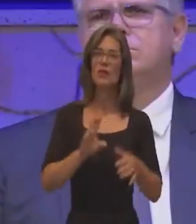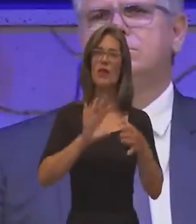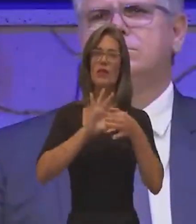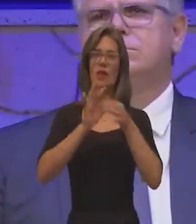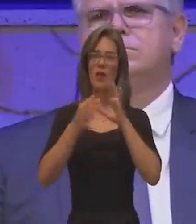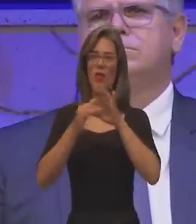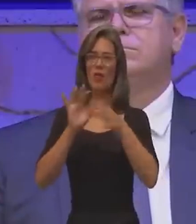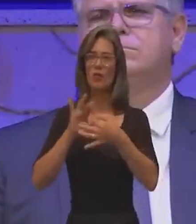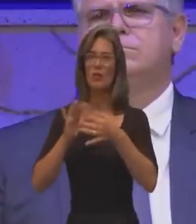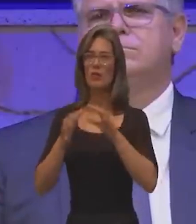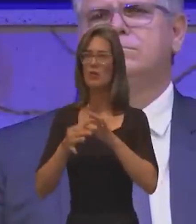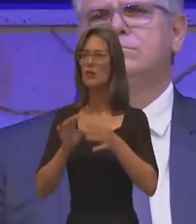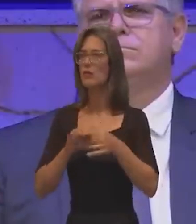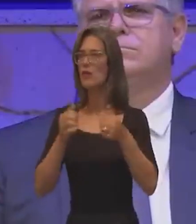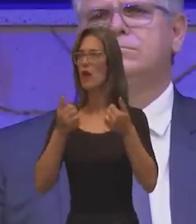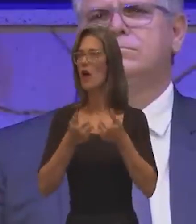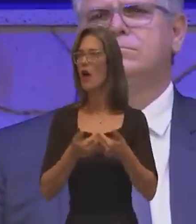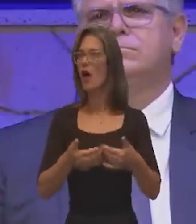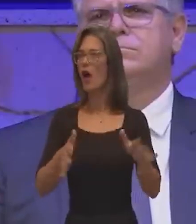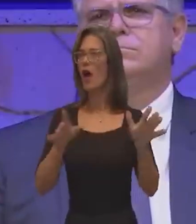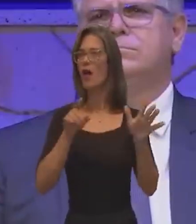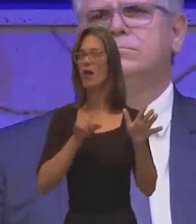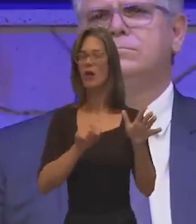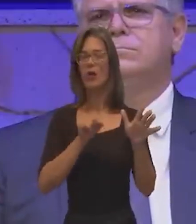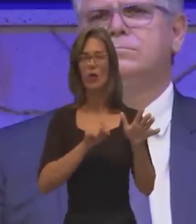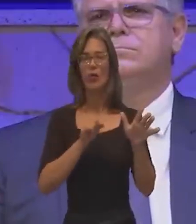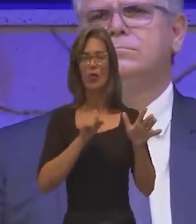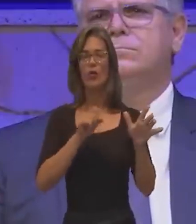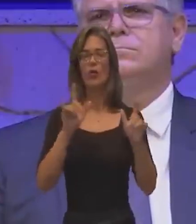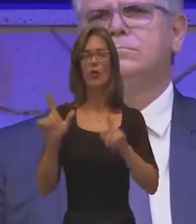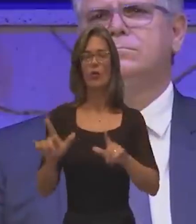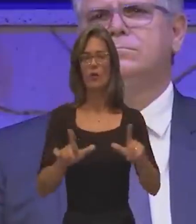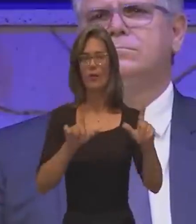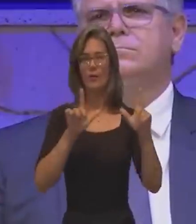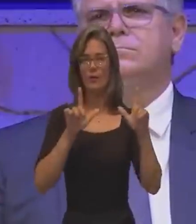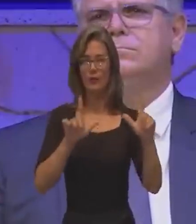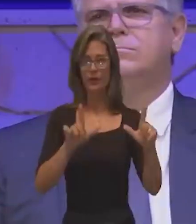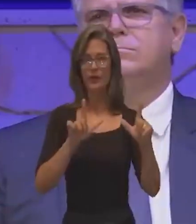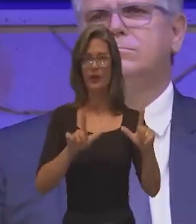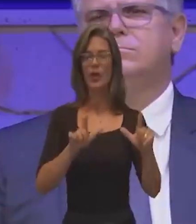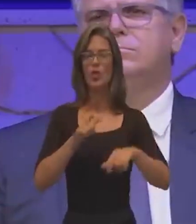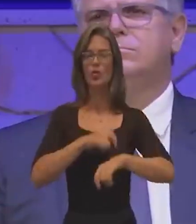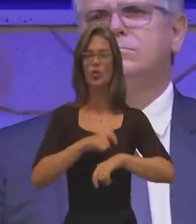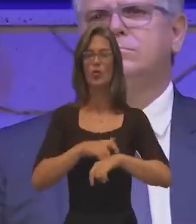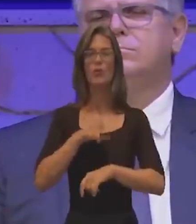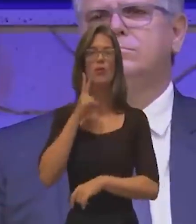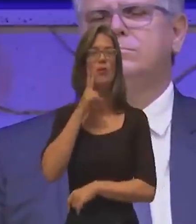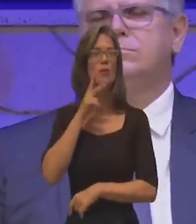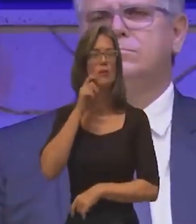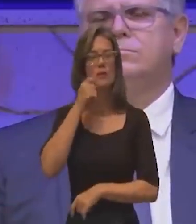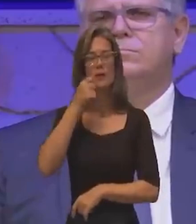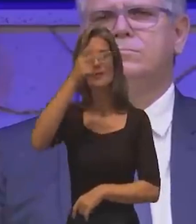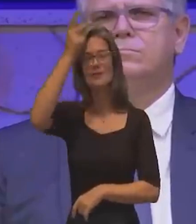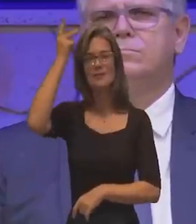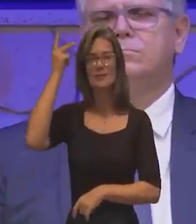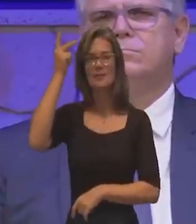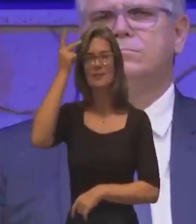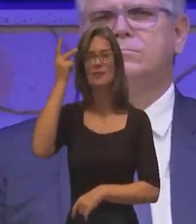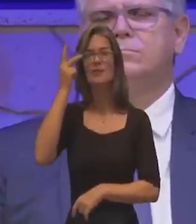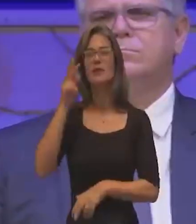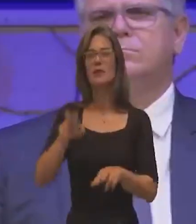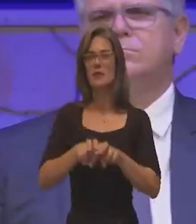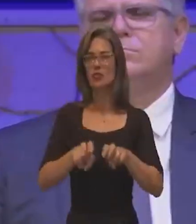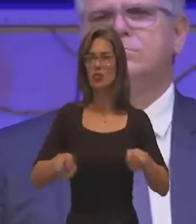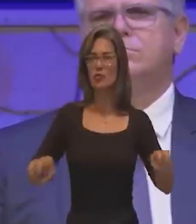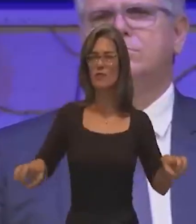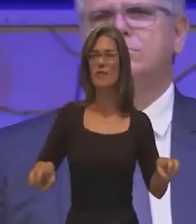Eles falam e apontam a respeito do mundo, mas não pensam e não meditam a respeito do juízo que